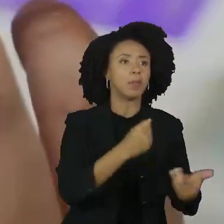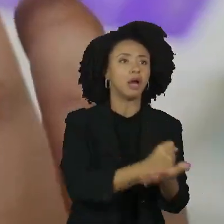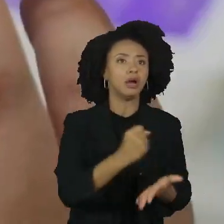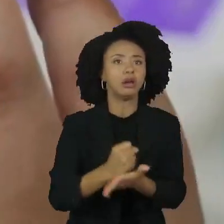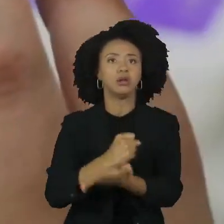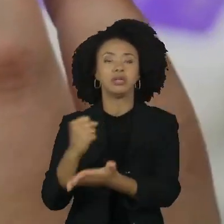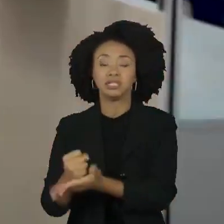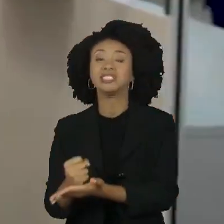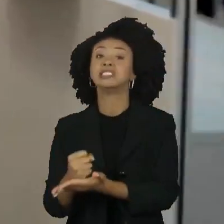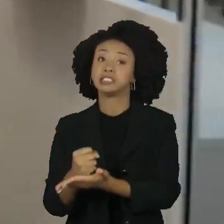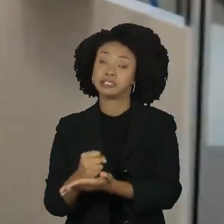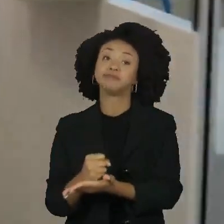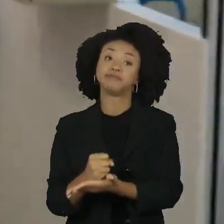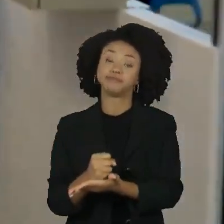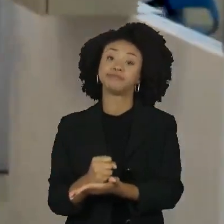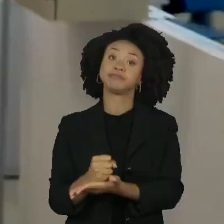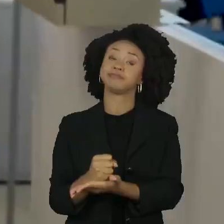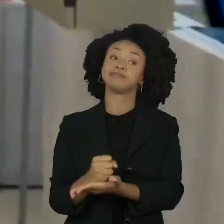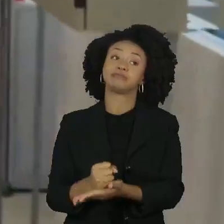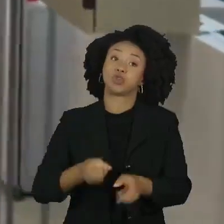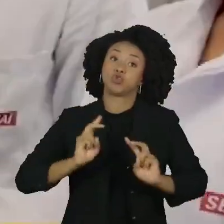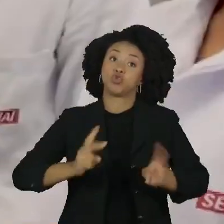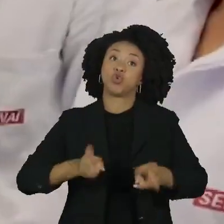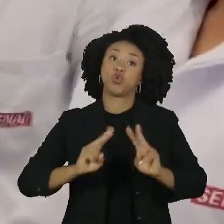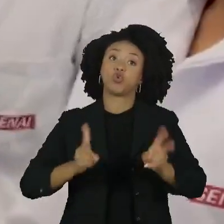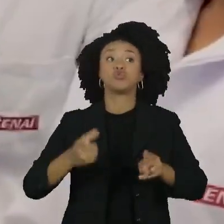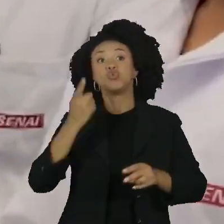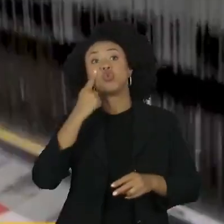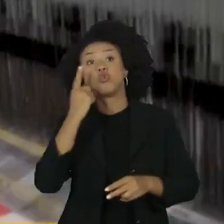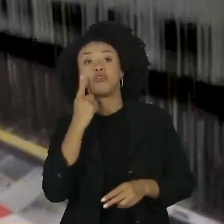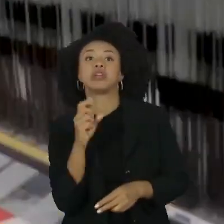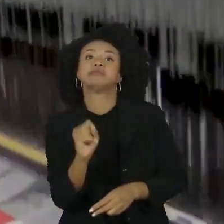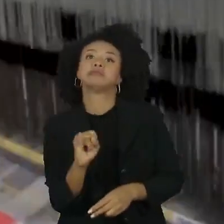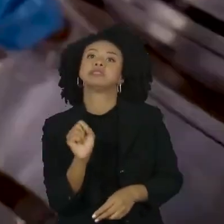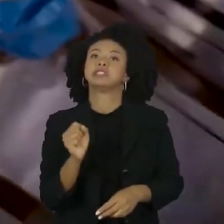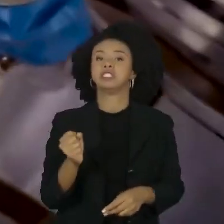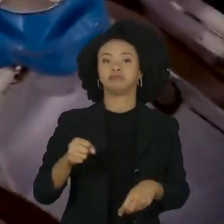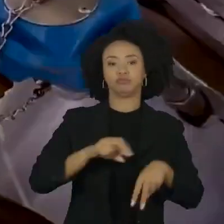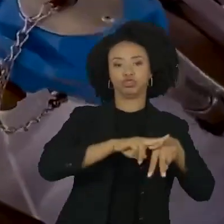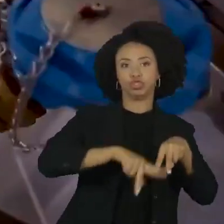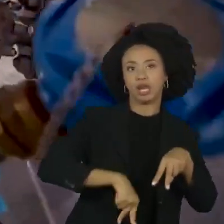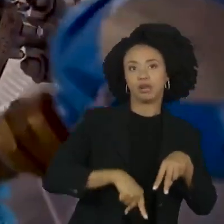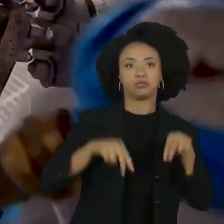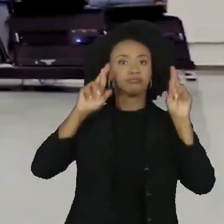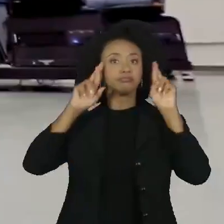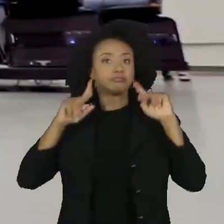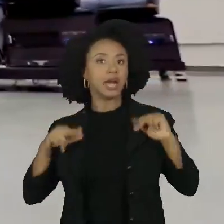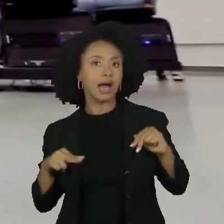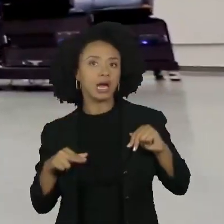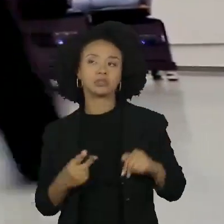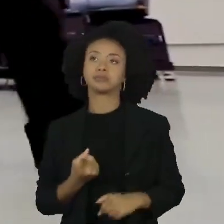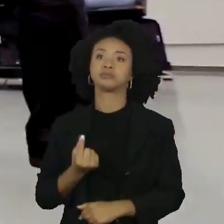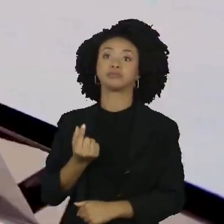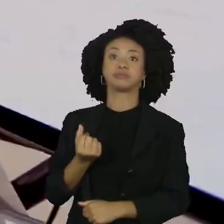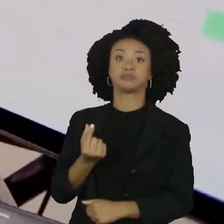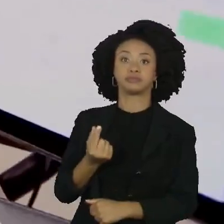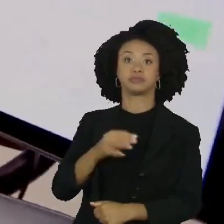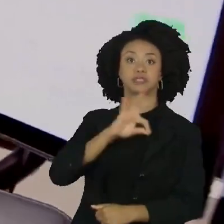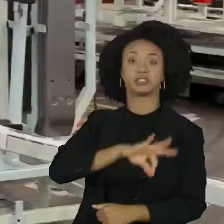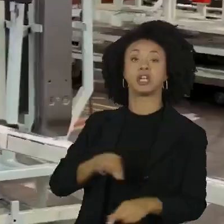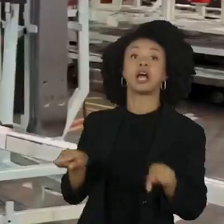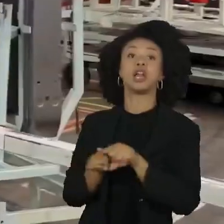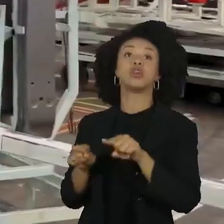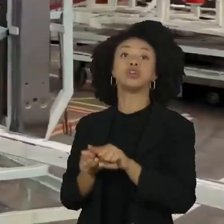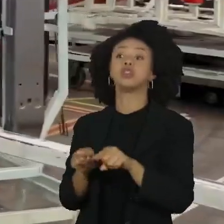são acentuadas por marcadores socioeconômicos, que envolvem questões de gênero, raça, renda e nível de